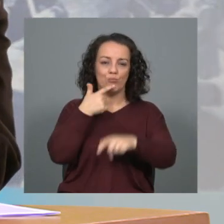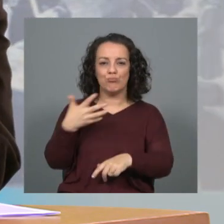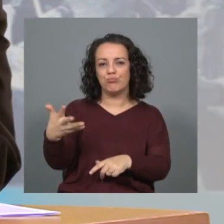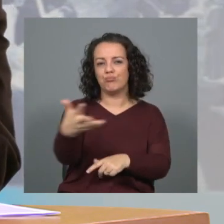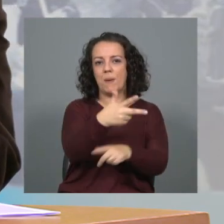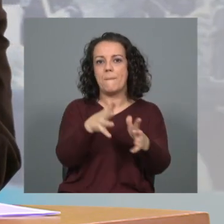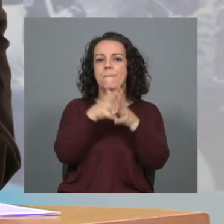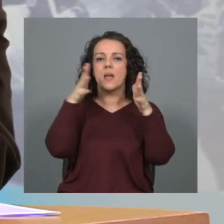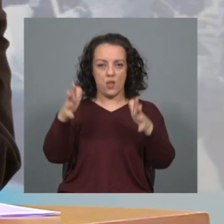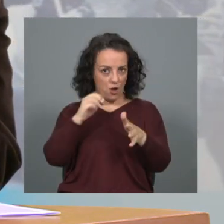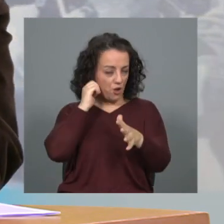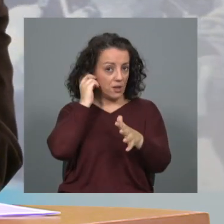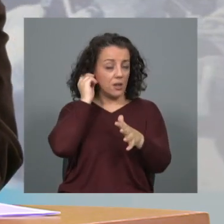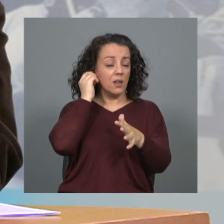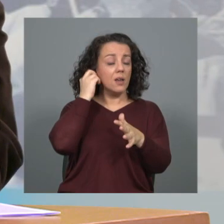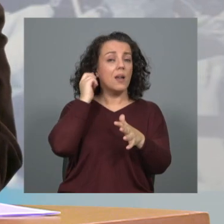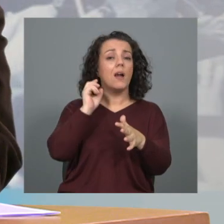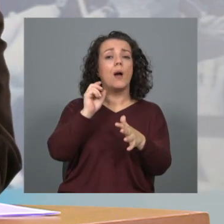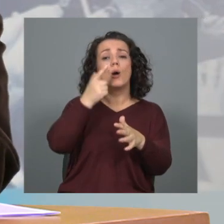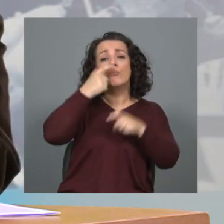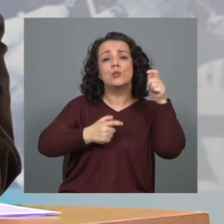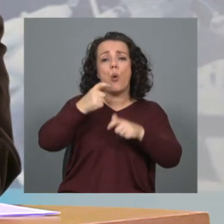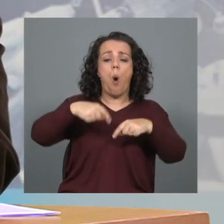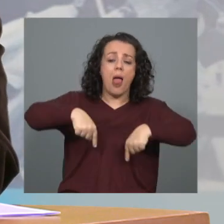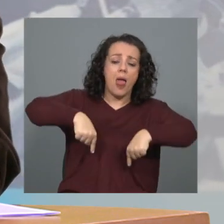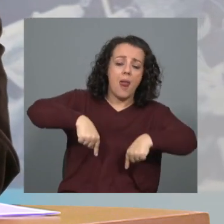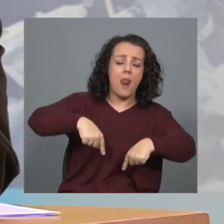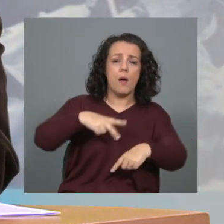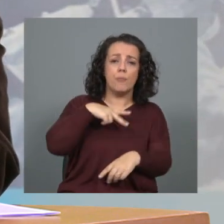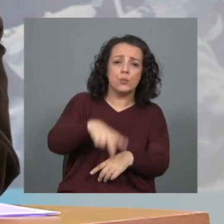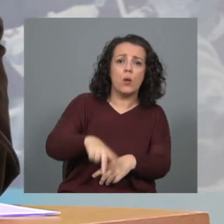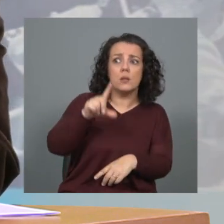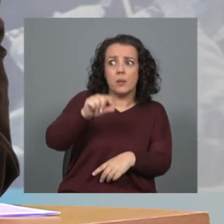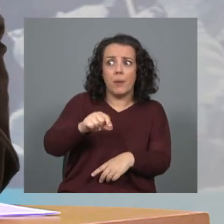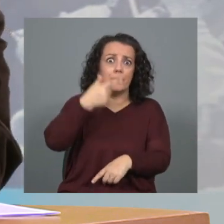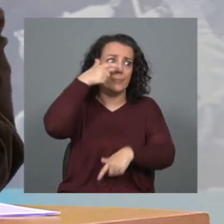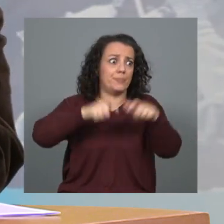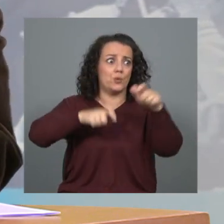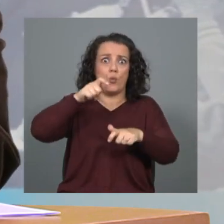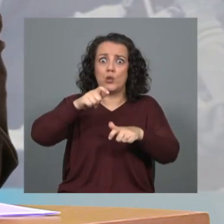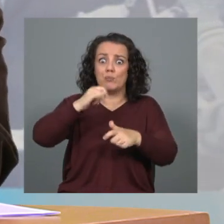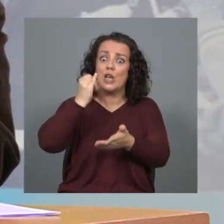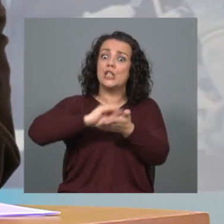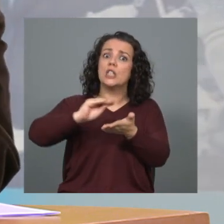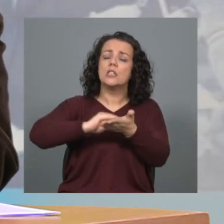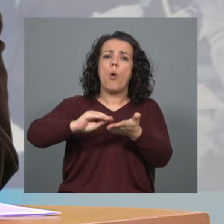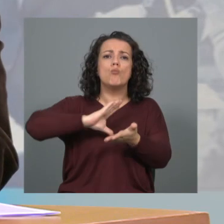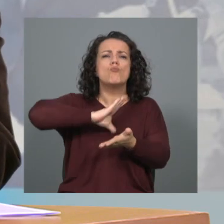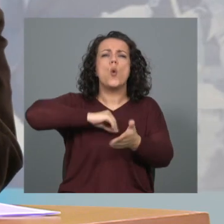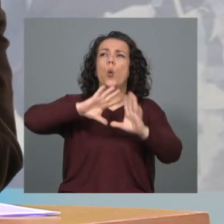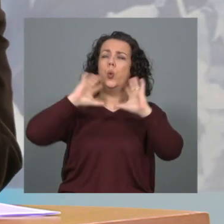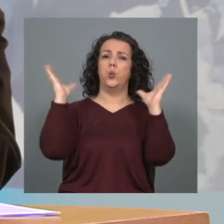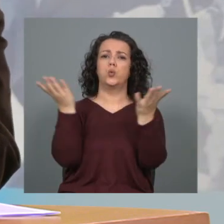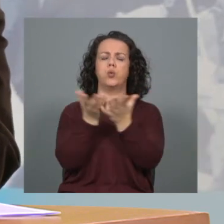e de pessoas que se encontram não só no país, mas já temos inscrições de pessoas que de outros pontos do mundo se interessaram pela iniciativa.